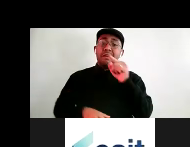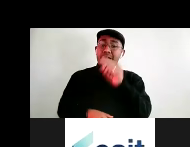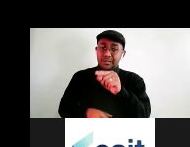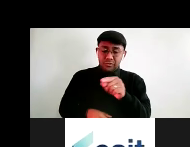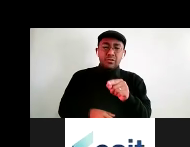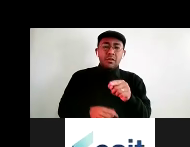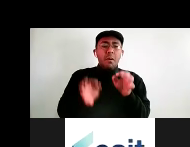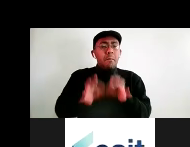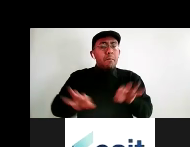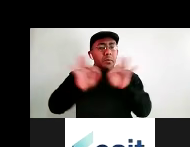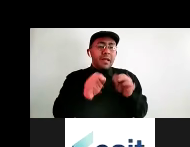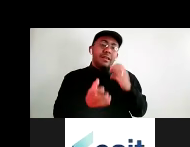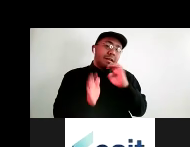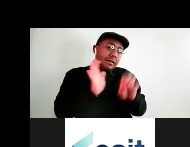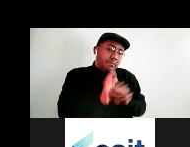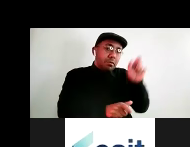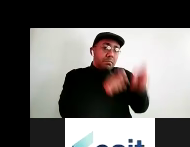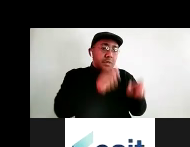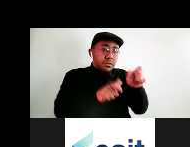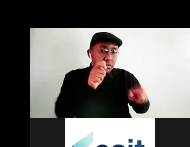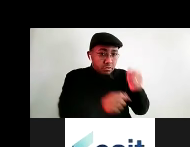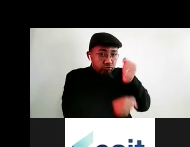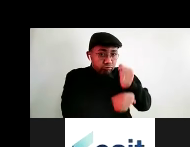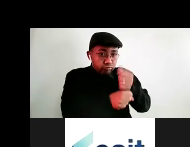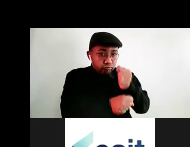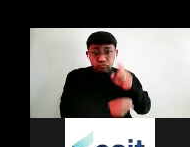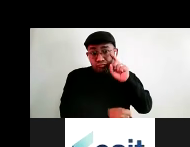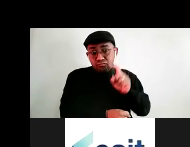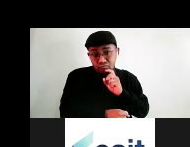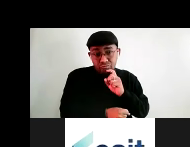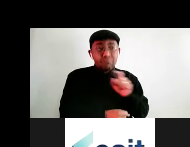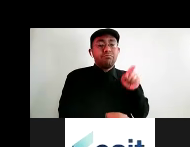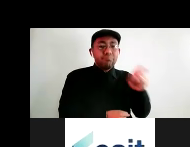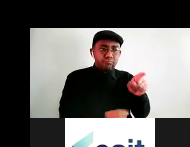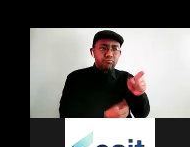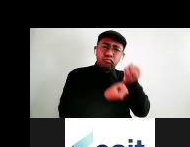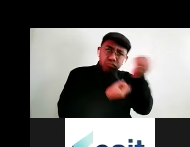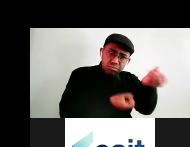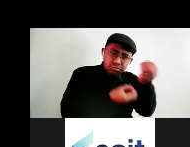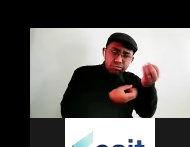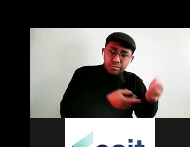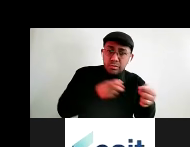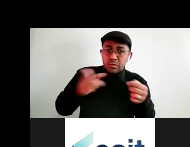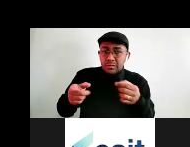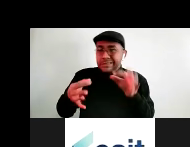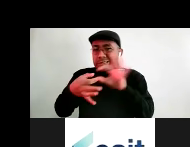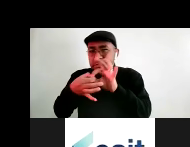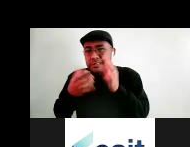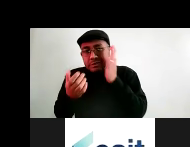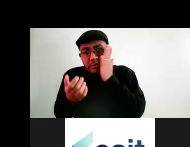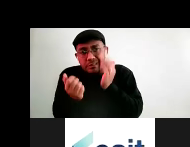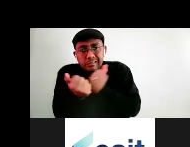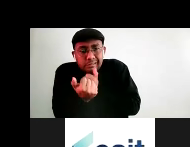uma maneira amigável. Se nós envolvemos a todos eles e trabalhamos com eles para que eles entendam a percepção de risco, as preocupações,